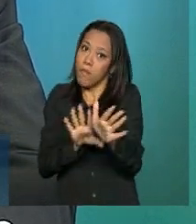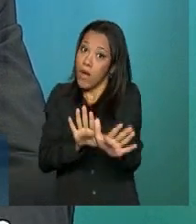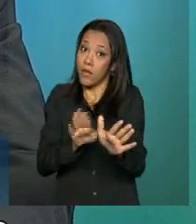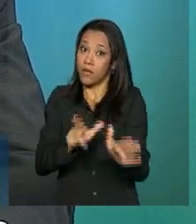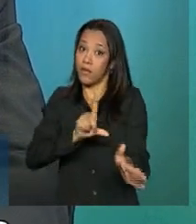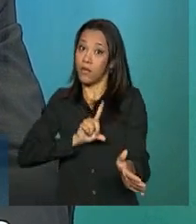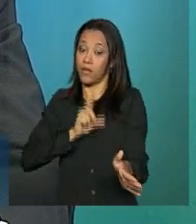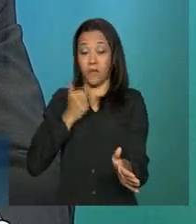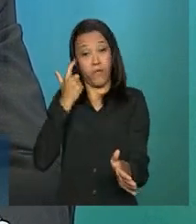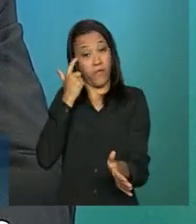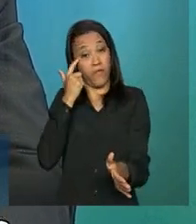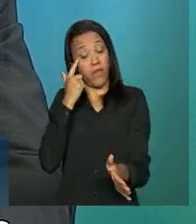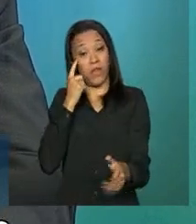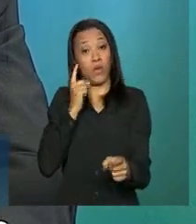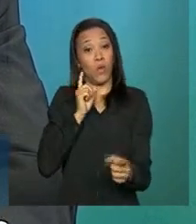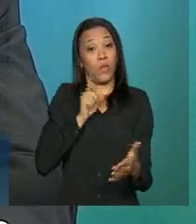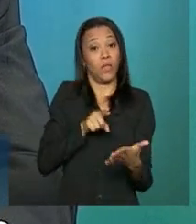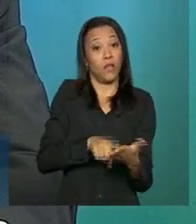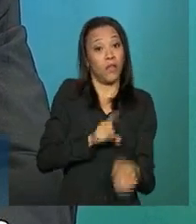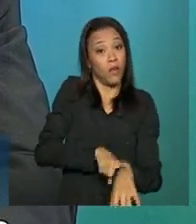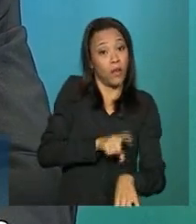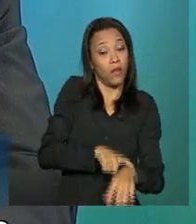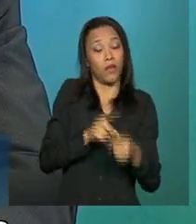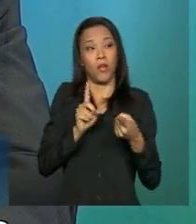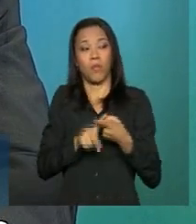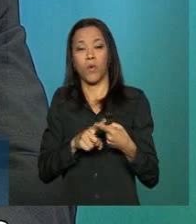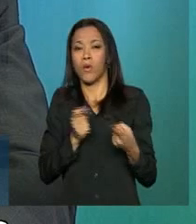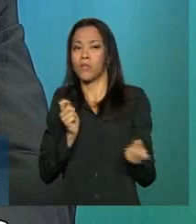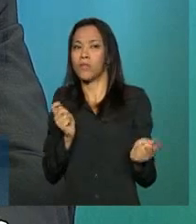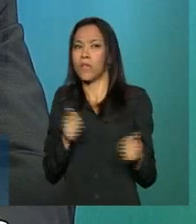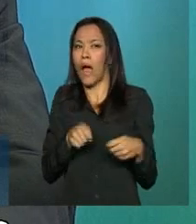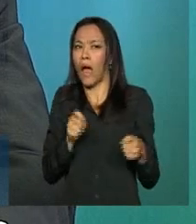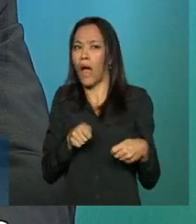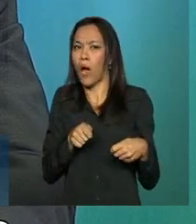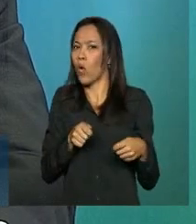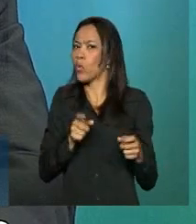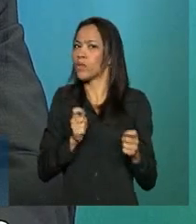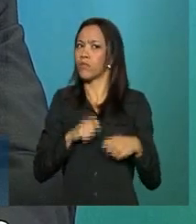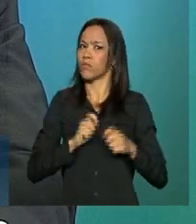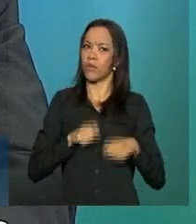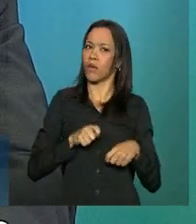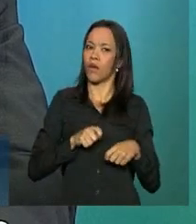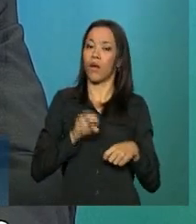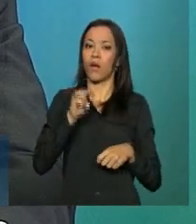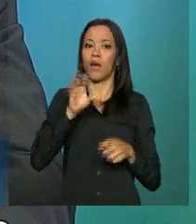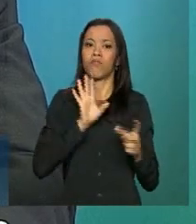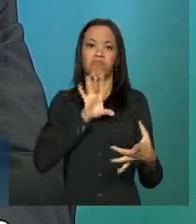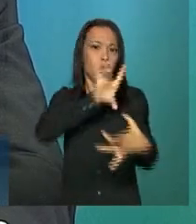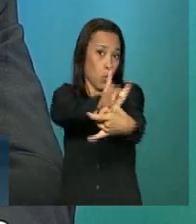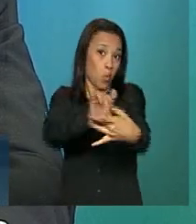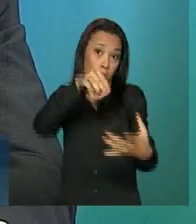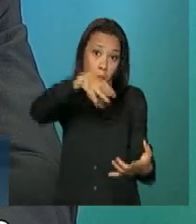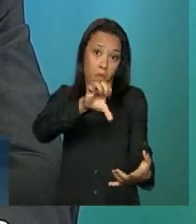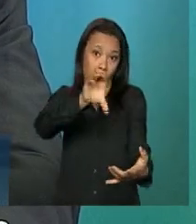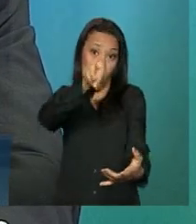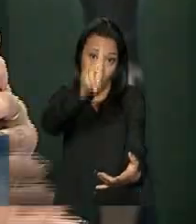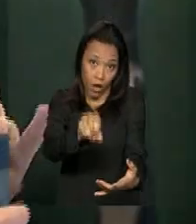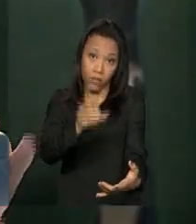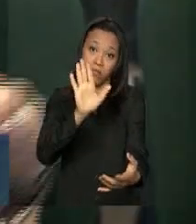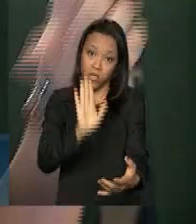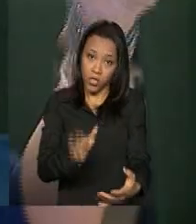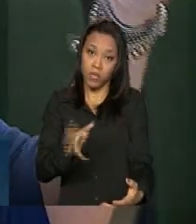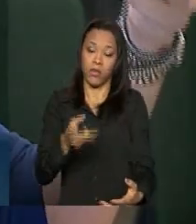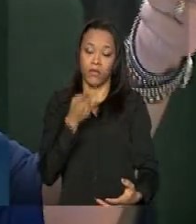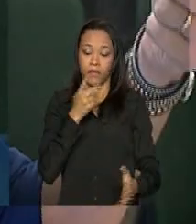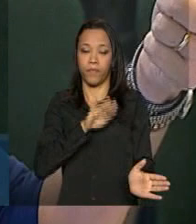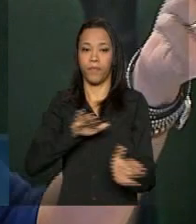se prazos, condições de mercado, etc. e tal. Mas a intenção está estabelecida. Tá.